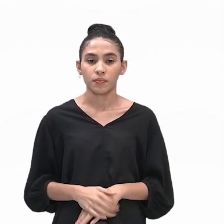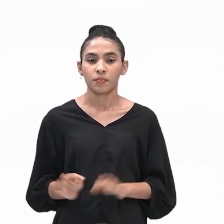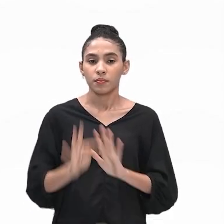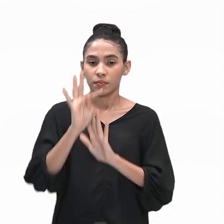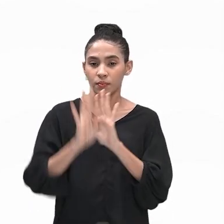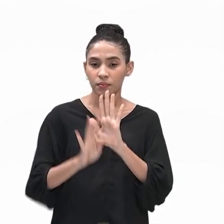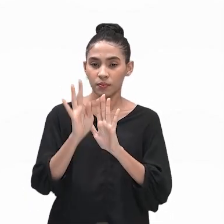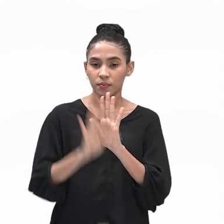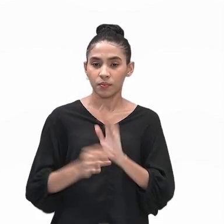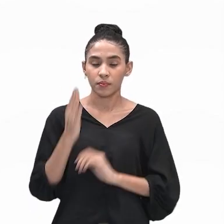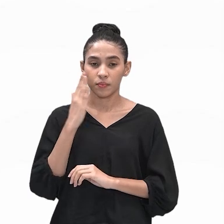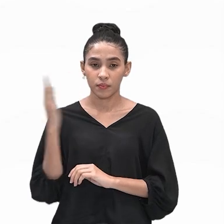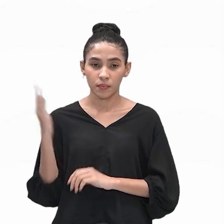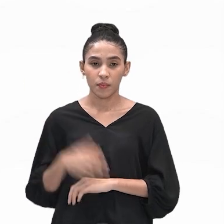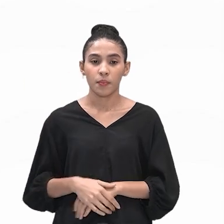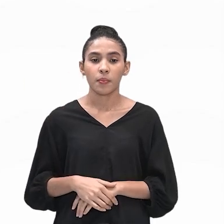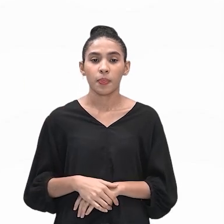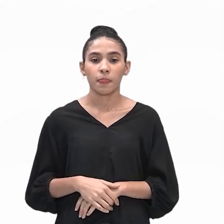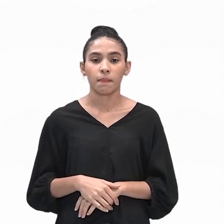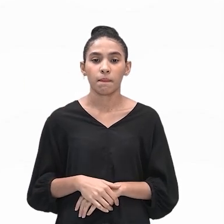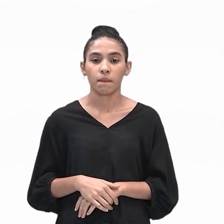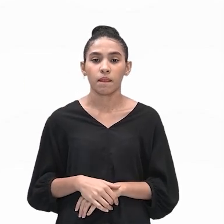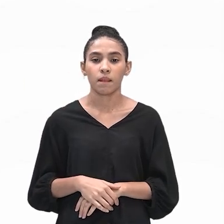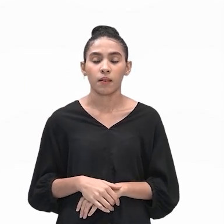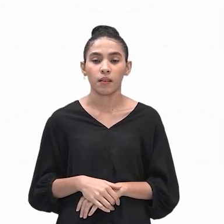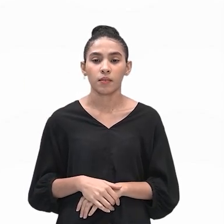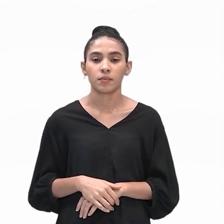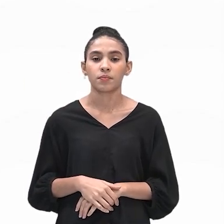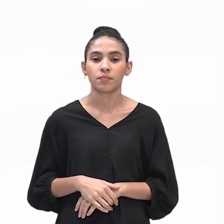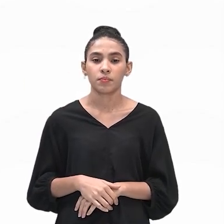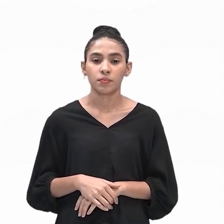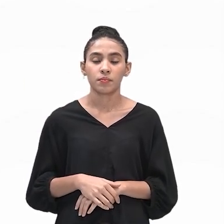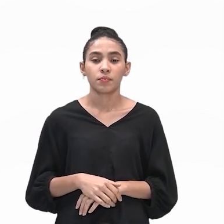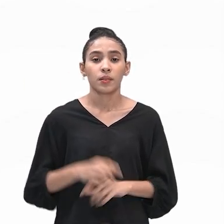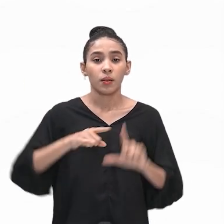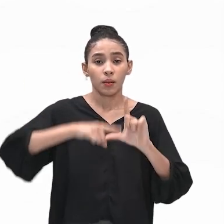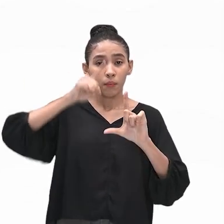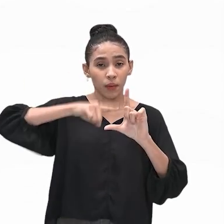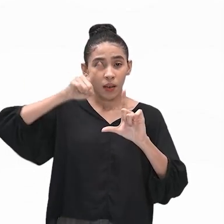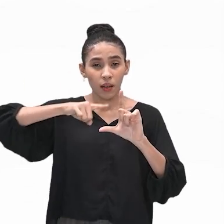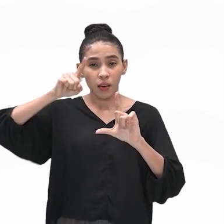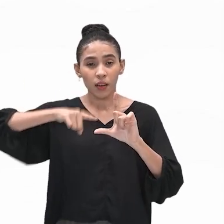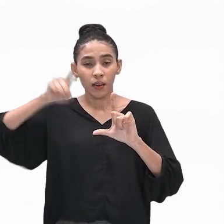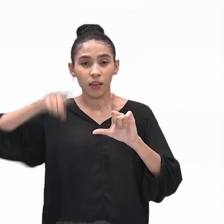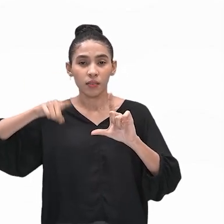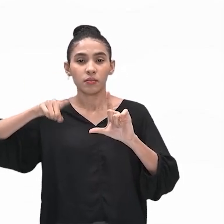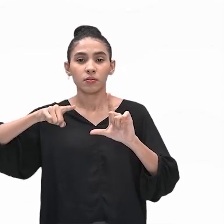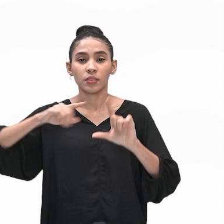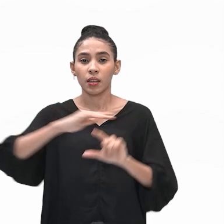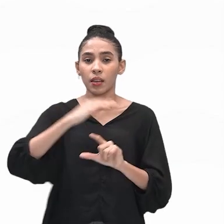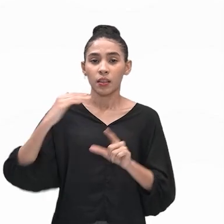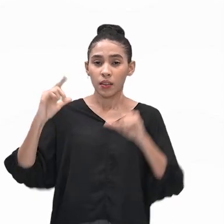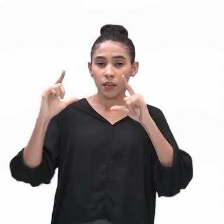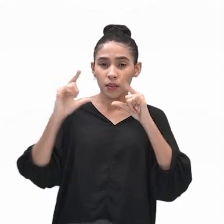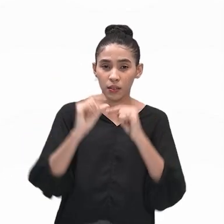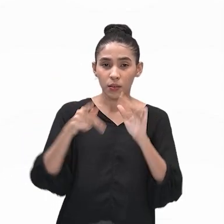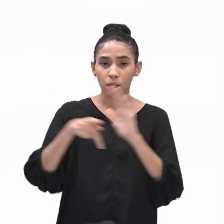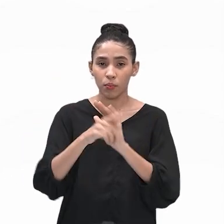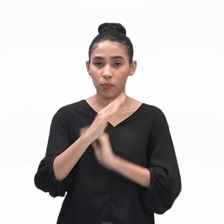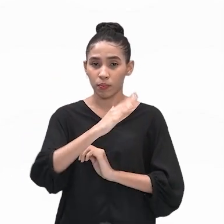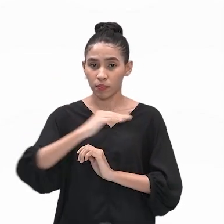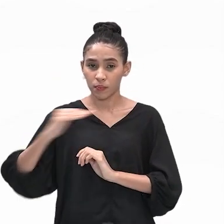o parágrafo 1. Olha só, o P1, né? A diminuição dos índices de mortalidade